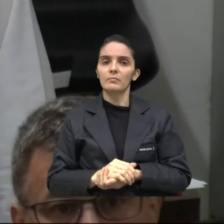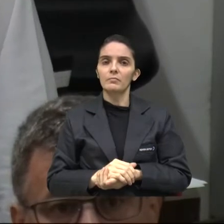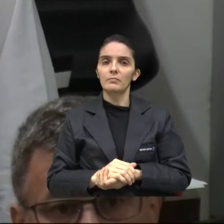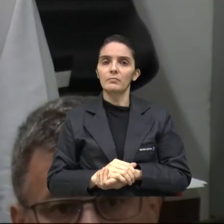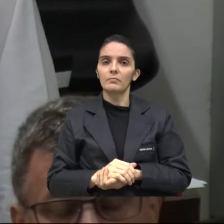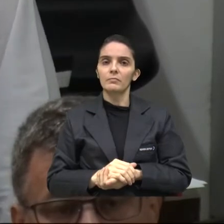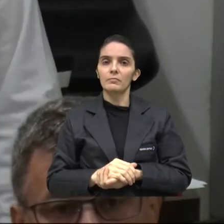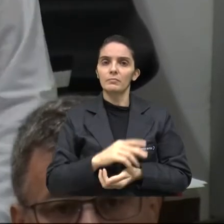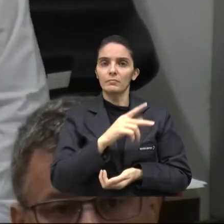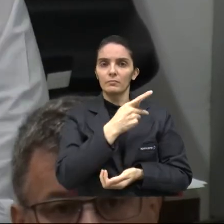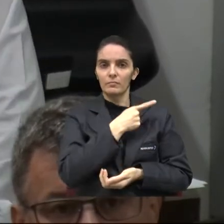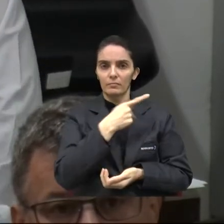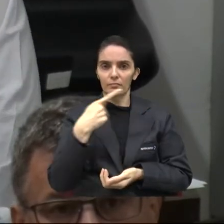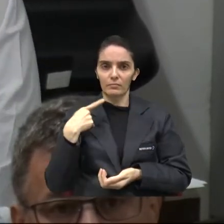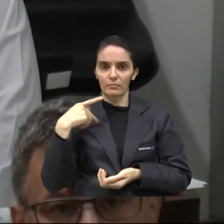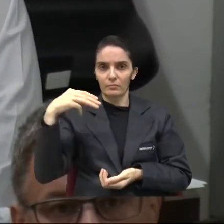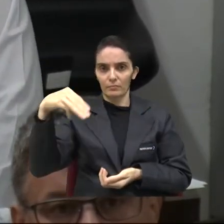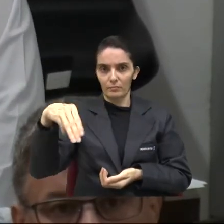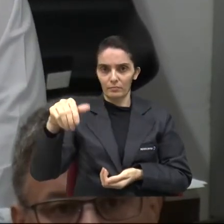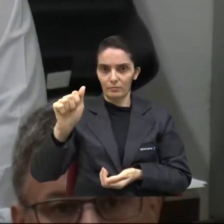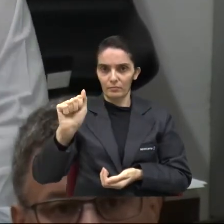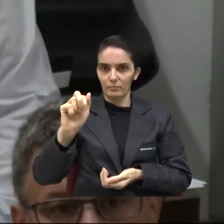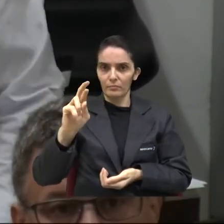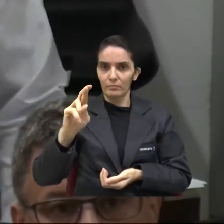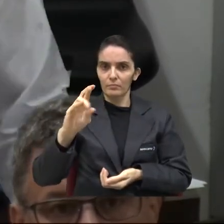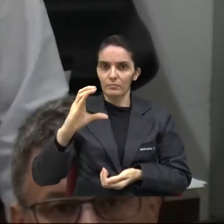pastor Márcio